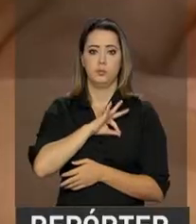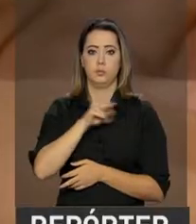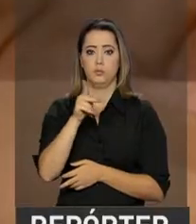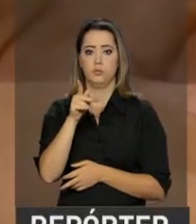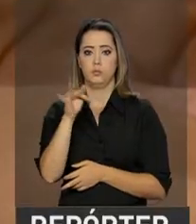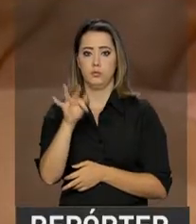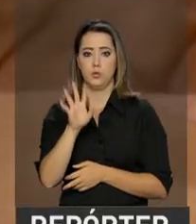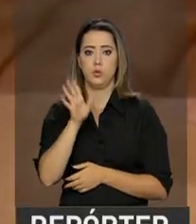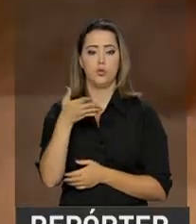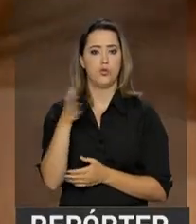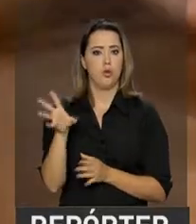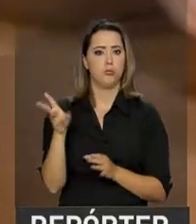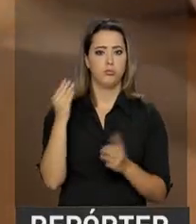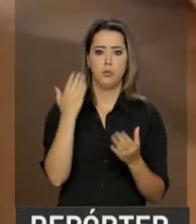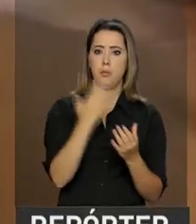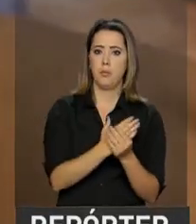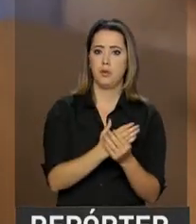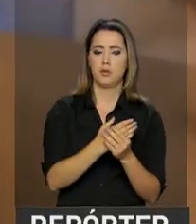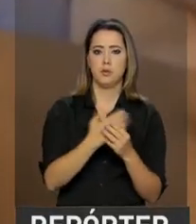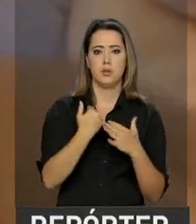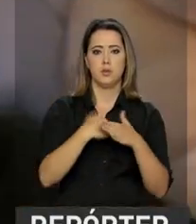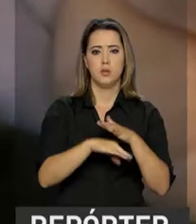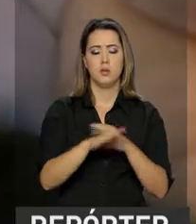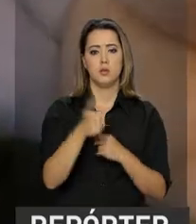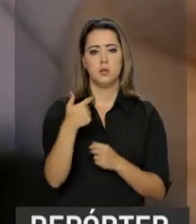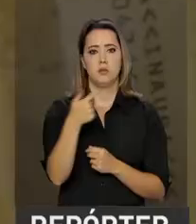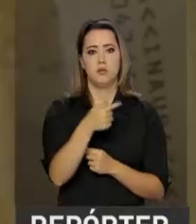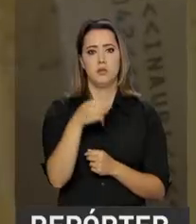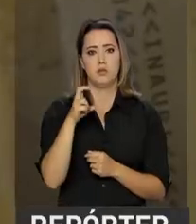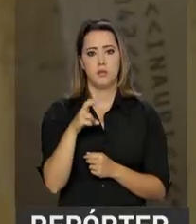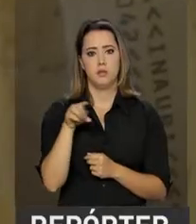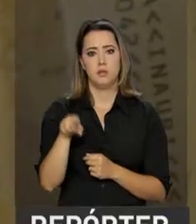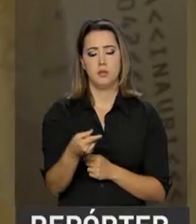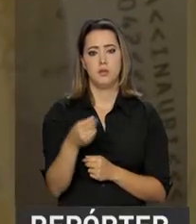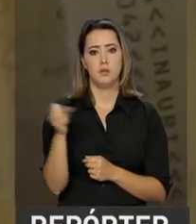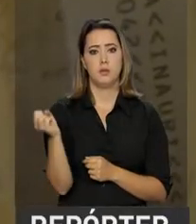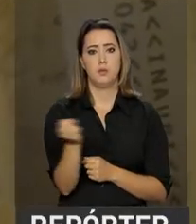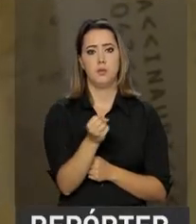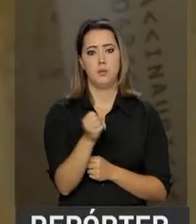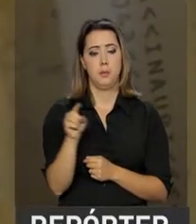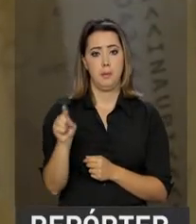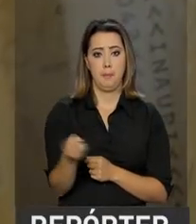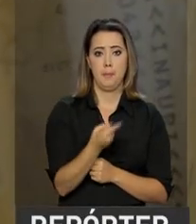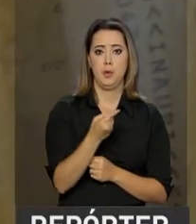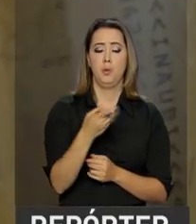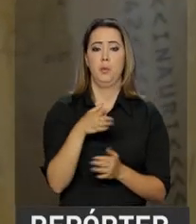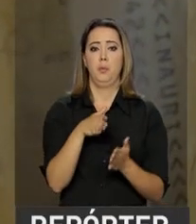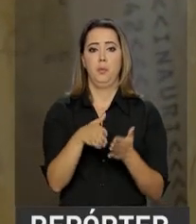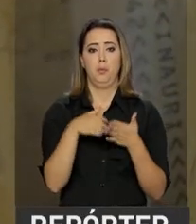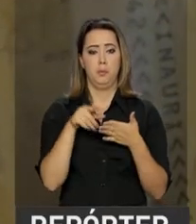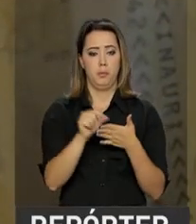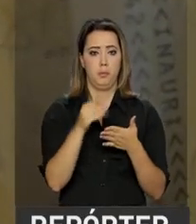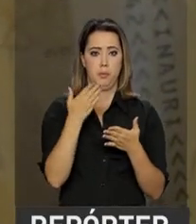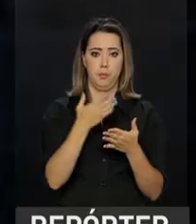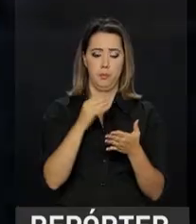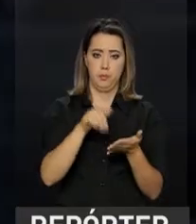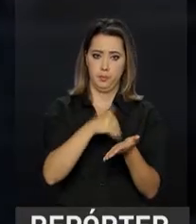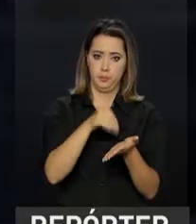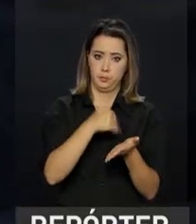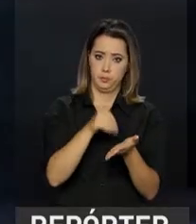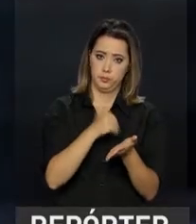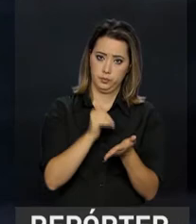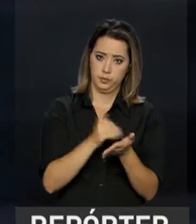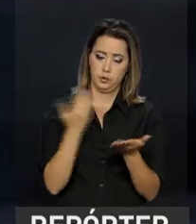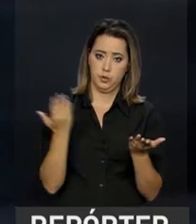foram arquivados cerca de 175 mil pedidos que começam a ser processado agora na ordem cronológica das